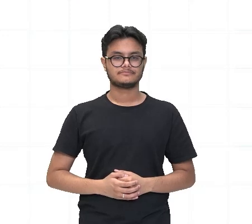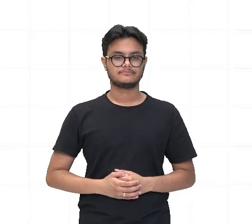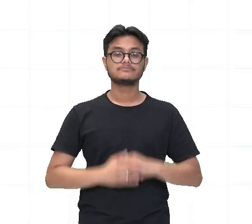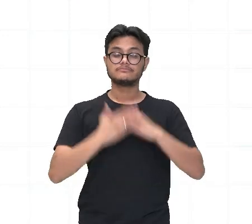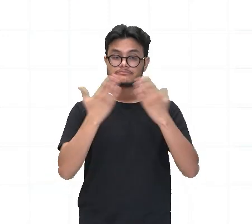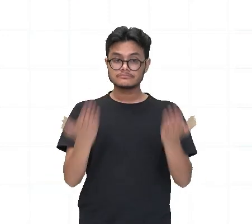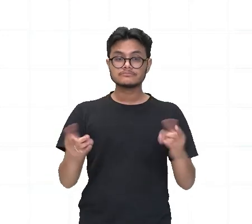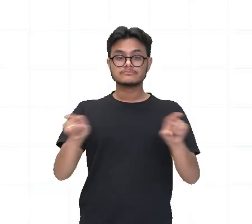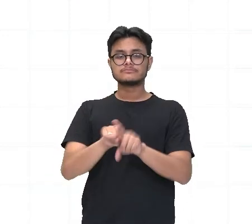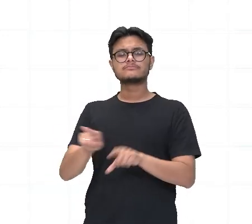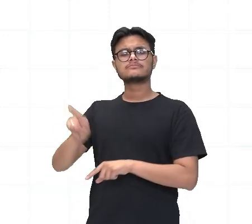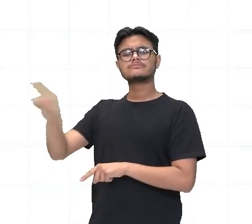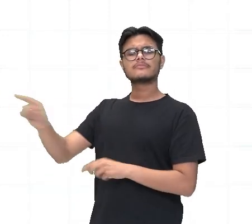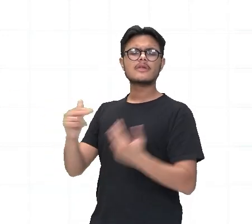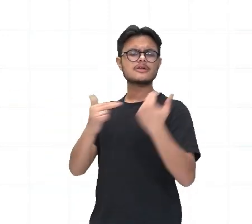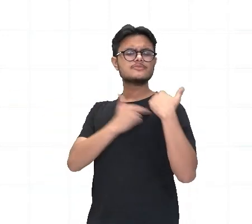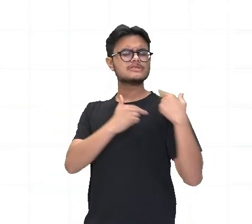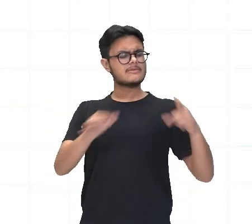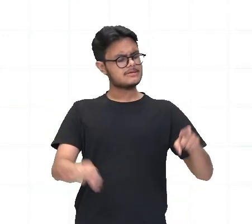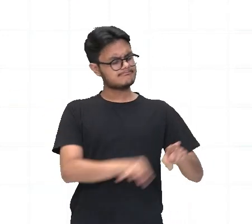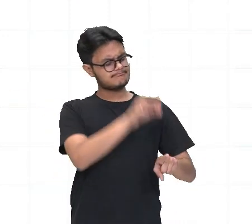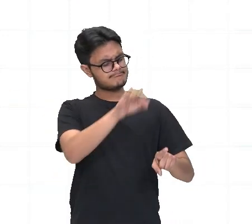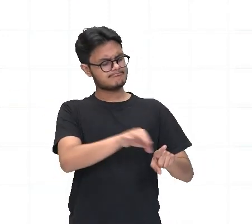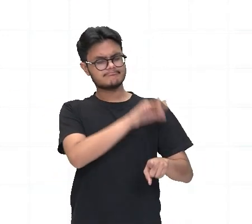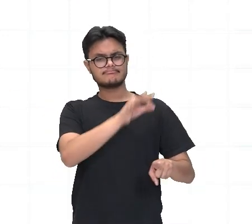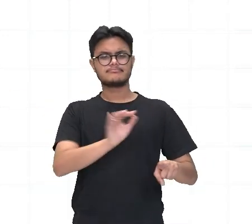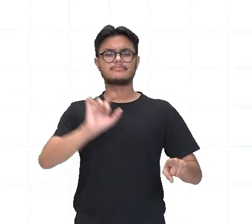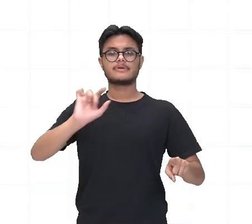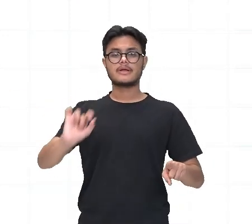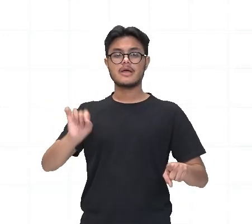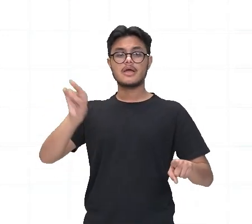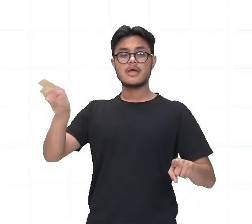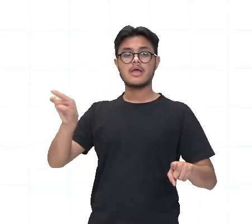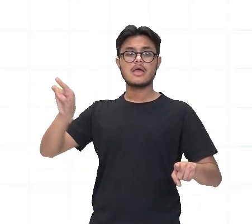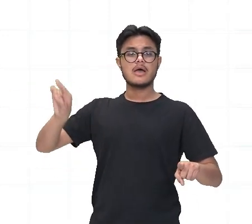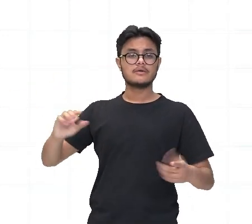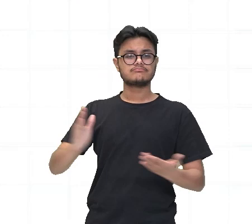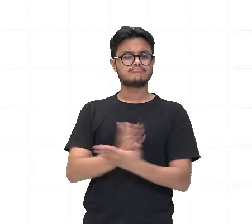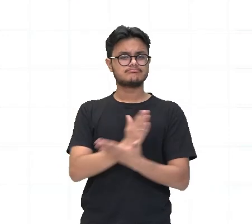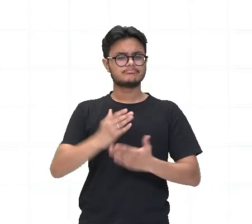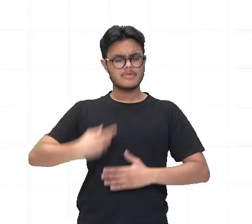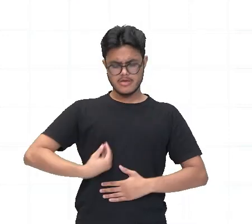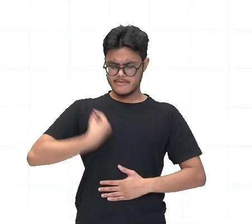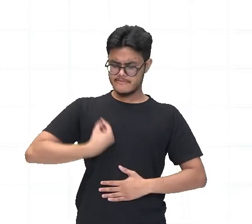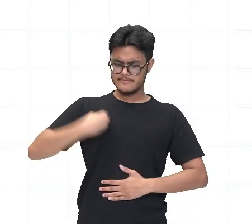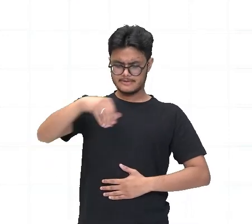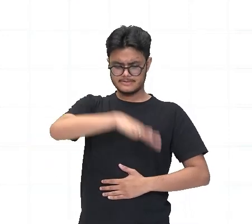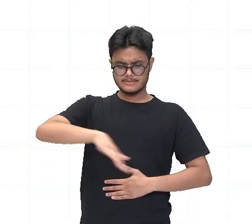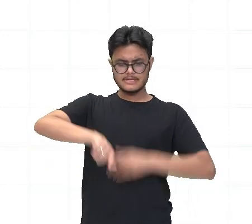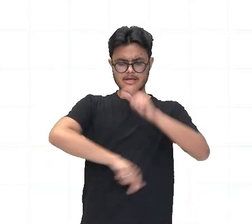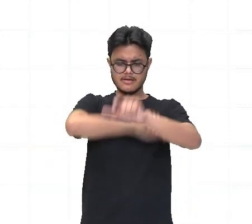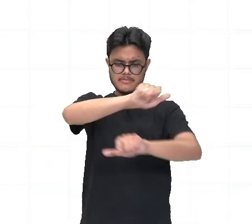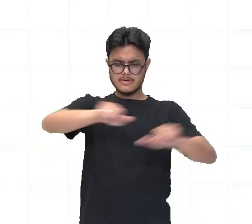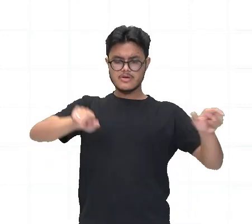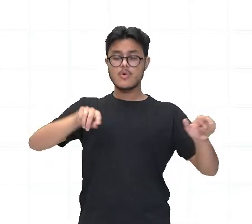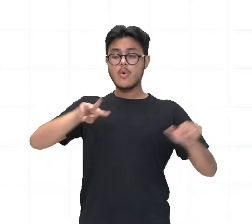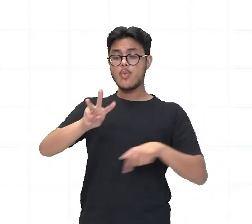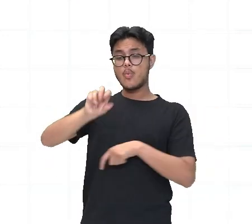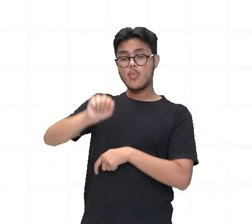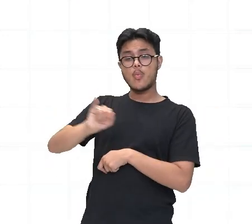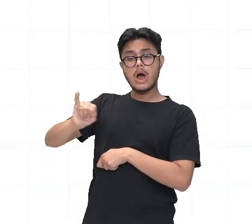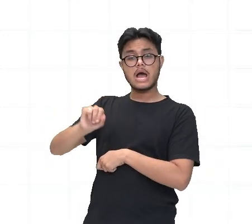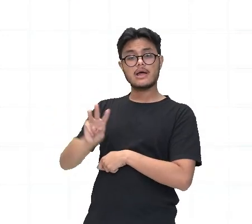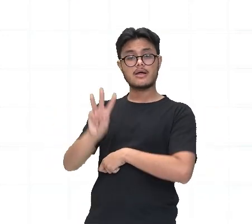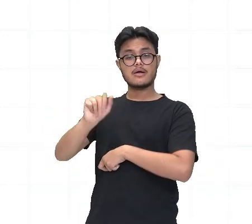das produções trançadas, olhem aí, sempre na corzinha rosa, né? Então, sempre fazendo esse processo de referenciação. É